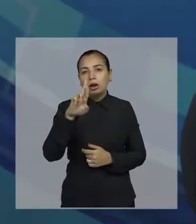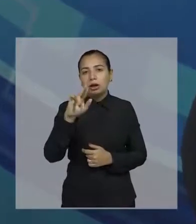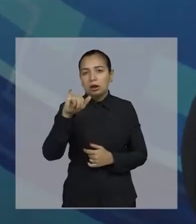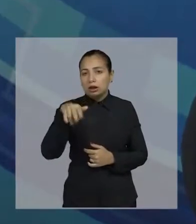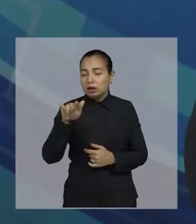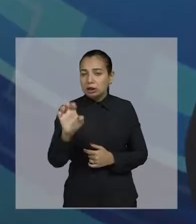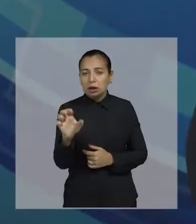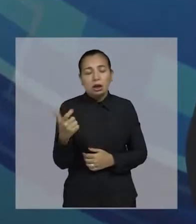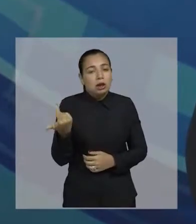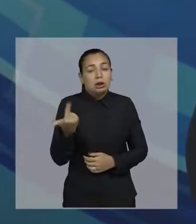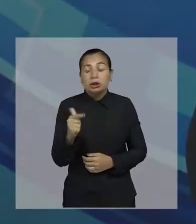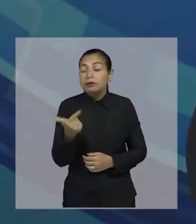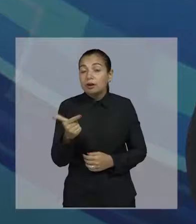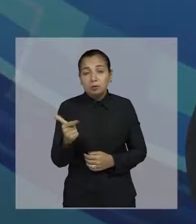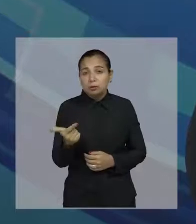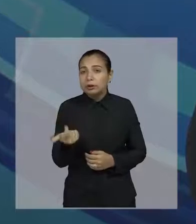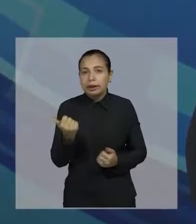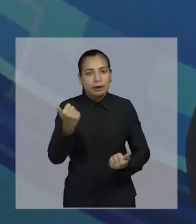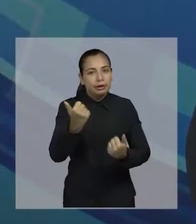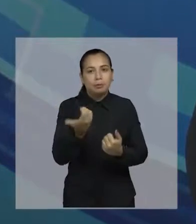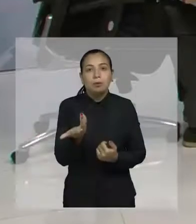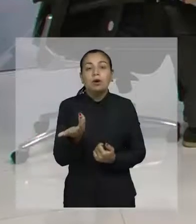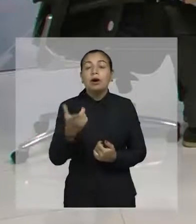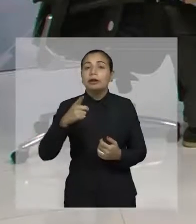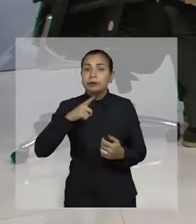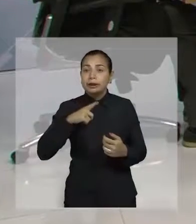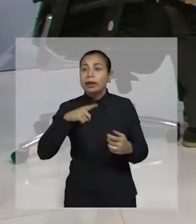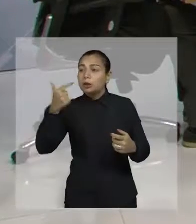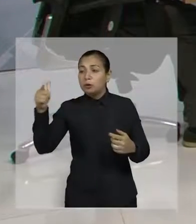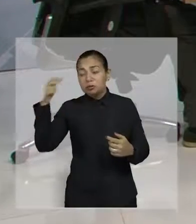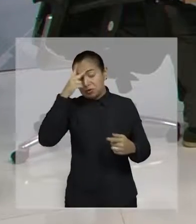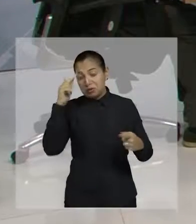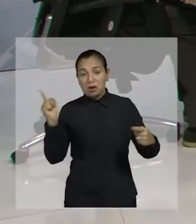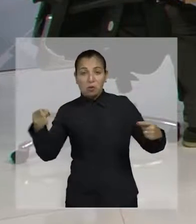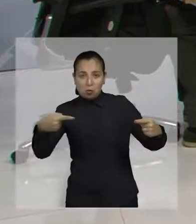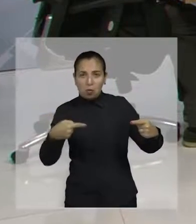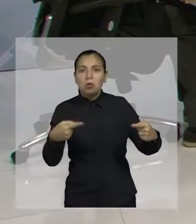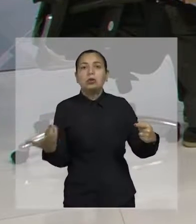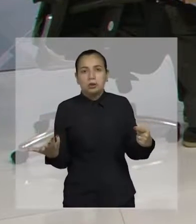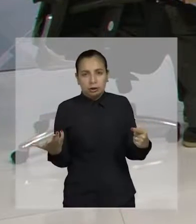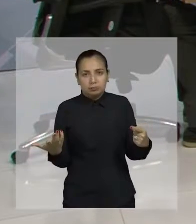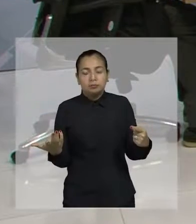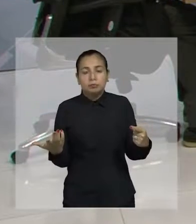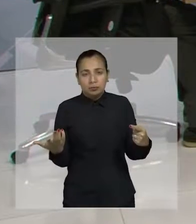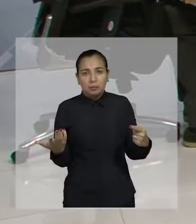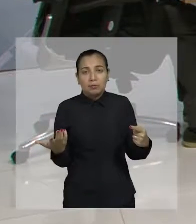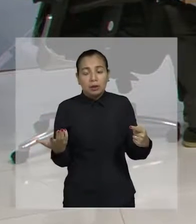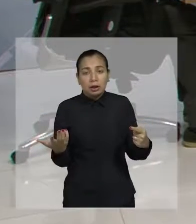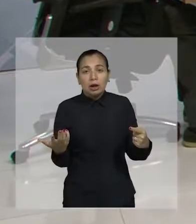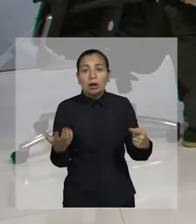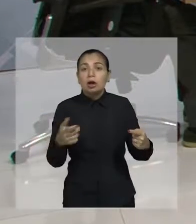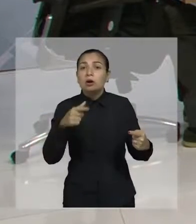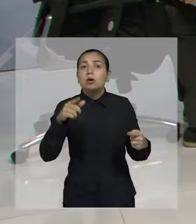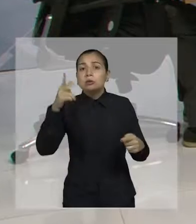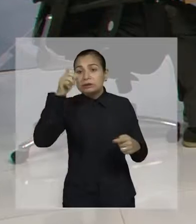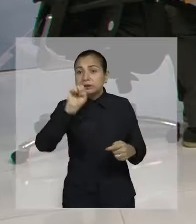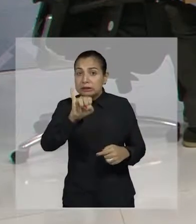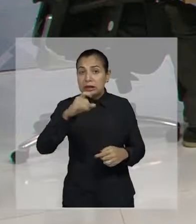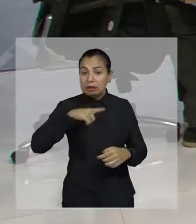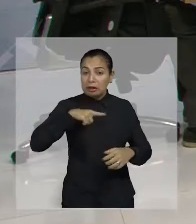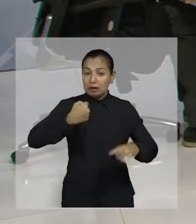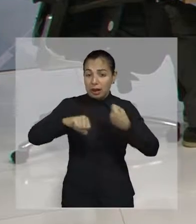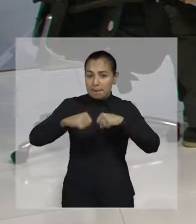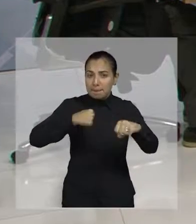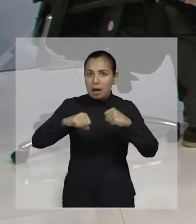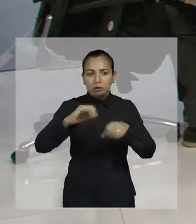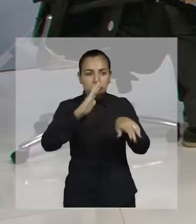como chumbo e muito contra ele, patinando em um ponto percentual. Não é sequer chamado, quando tem debates, ele só